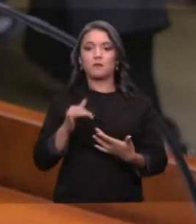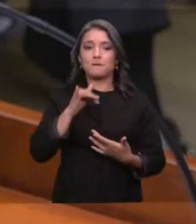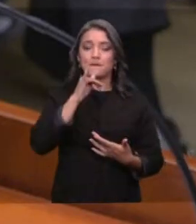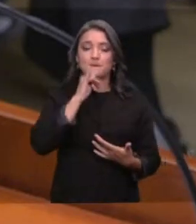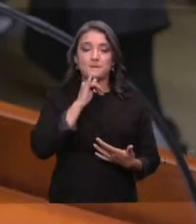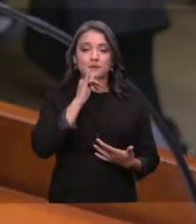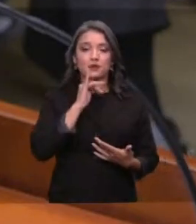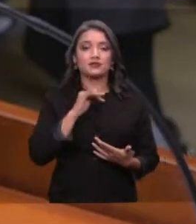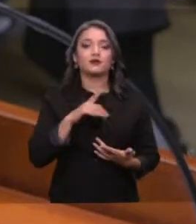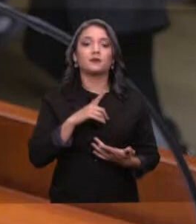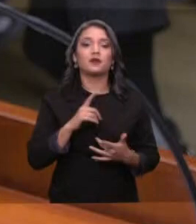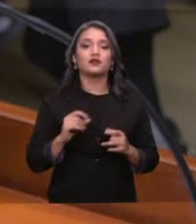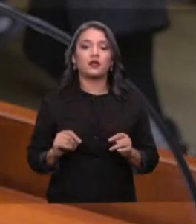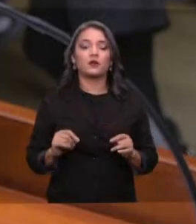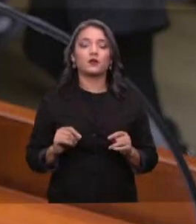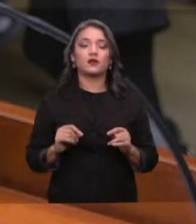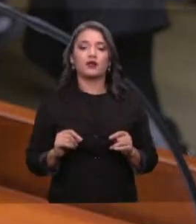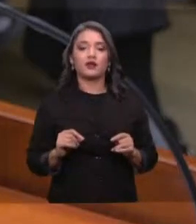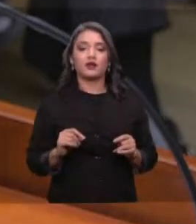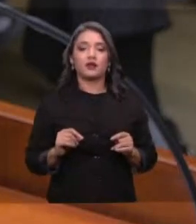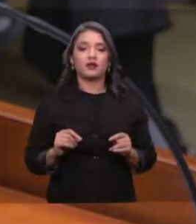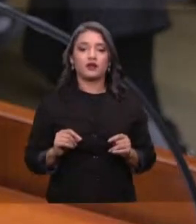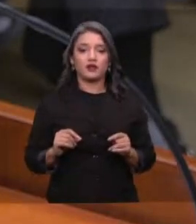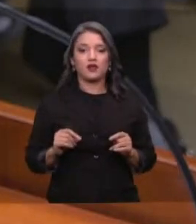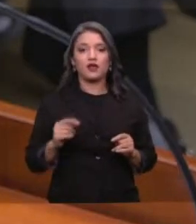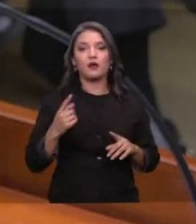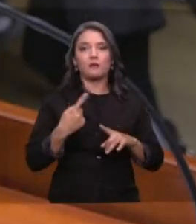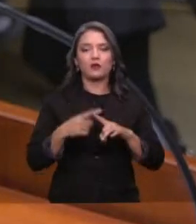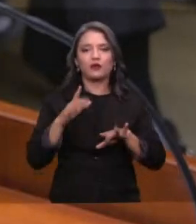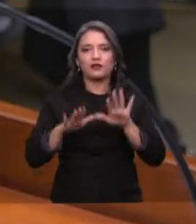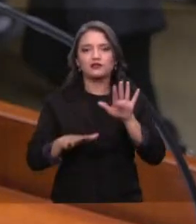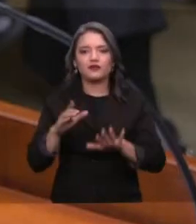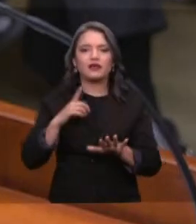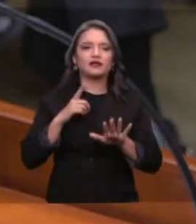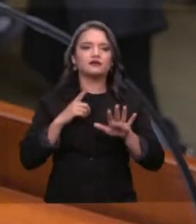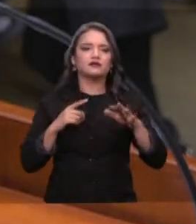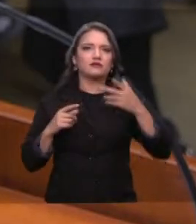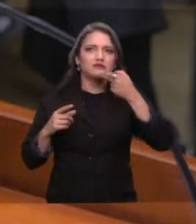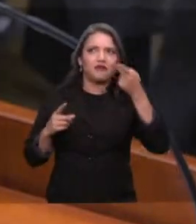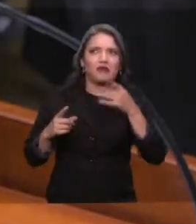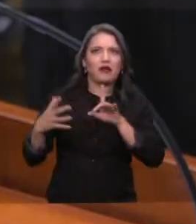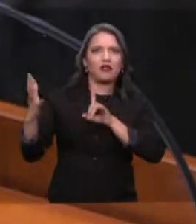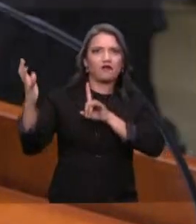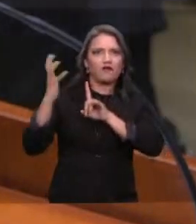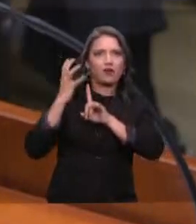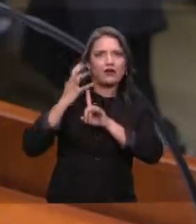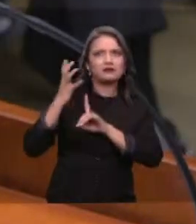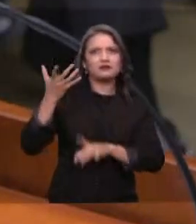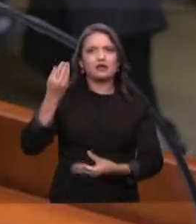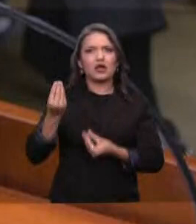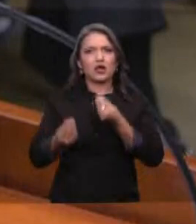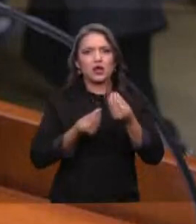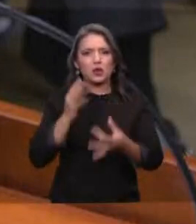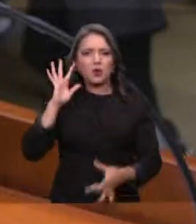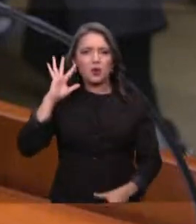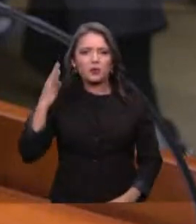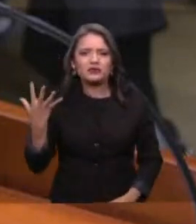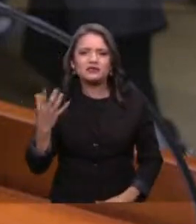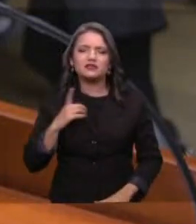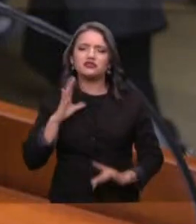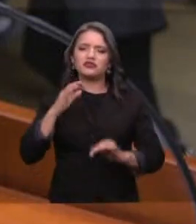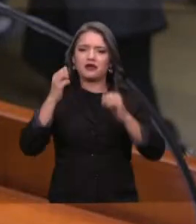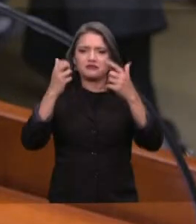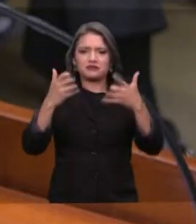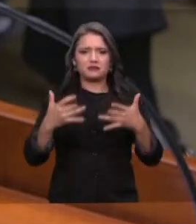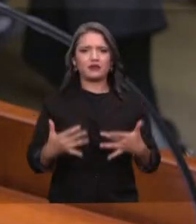exemplo, diante do fenômeno natural da dissonância cognitiva, que foi muito bem abordado ao longo das